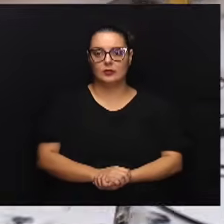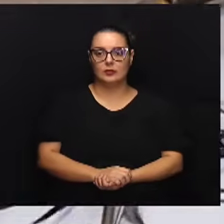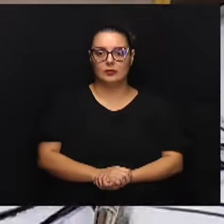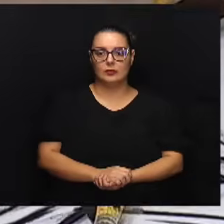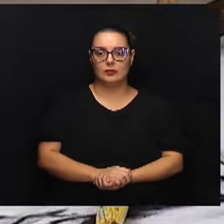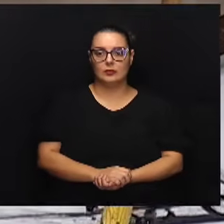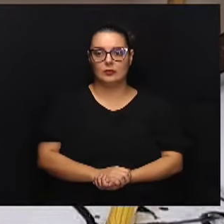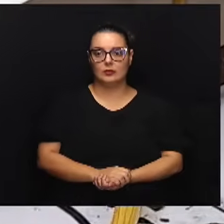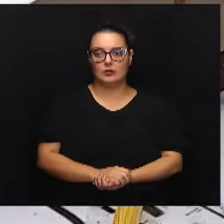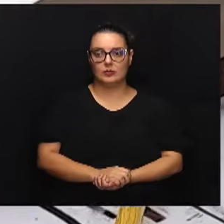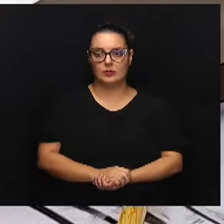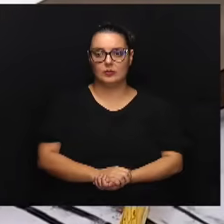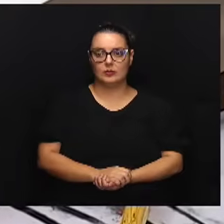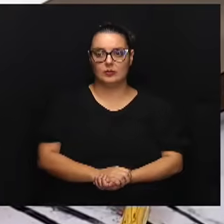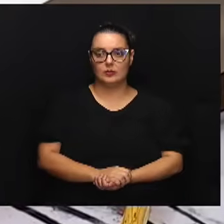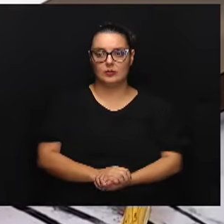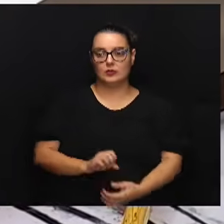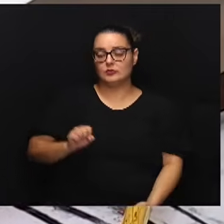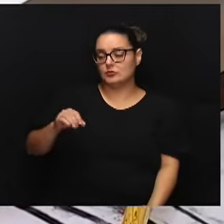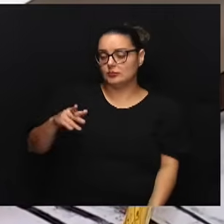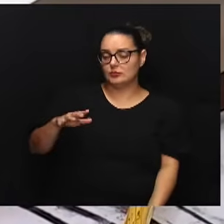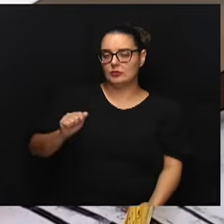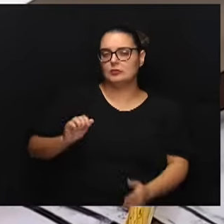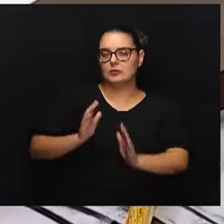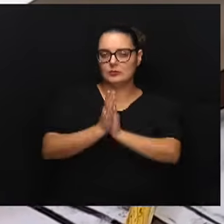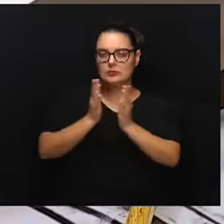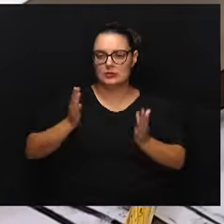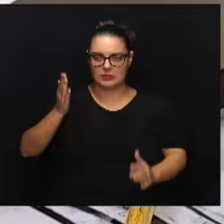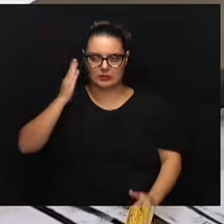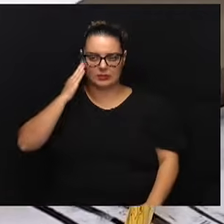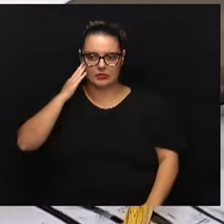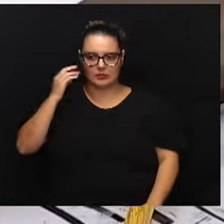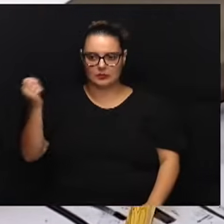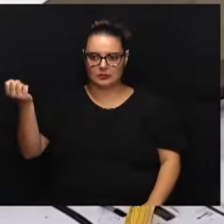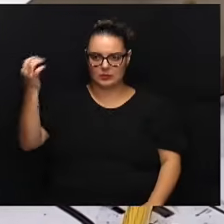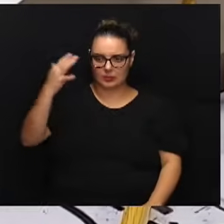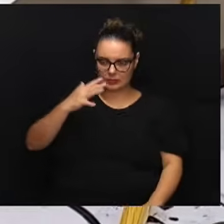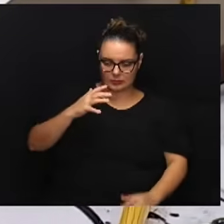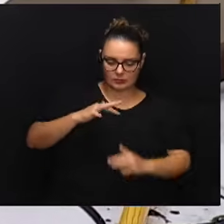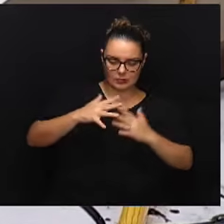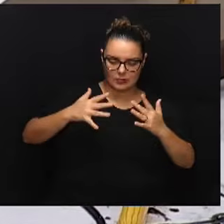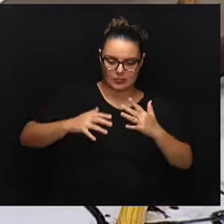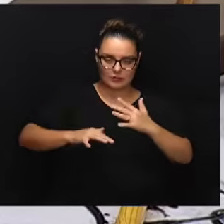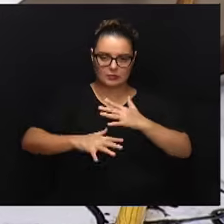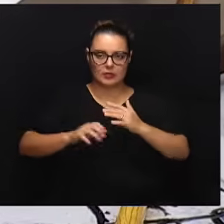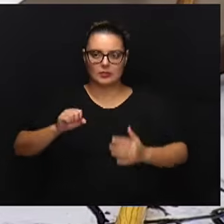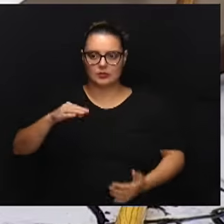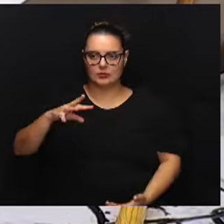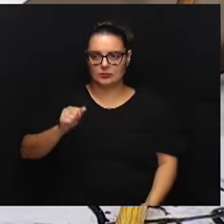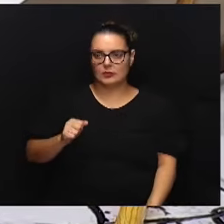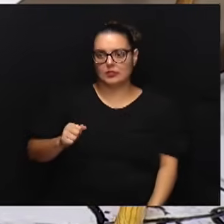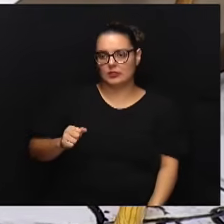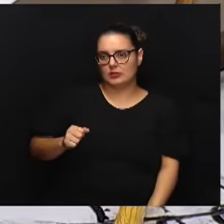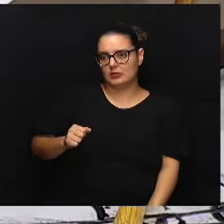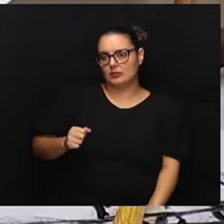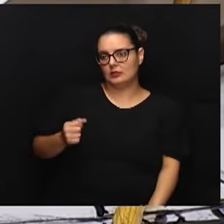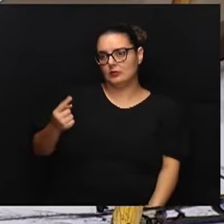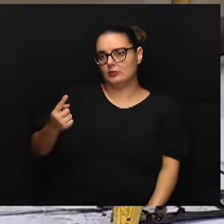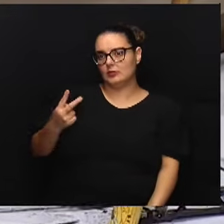perspectiva de sombra, de espelho, sabe quando a luz bate e cria uma sombra? Então olha só, se temos uma, duas, três